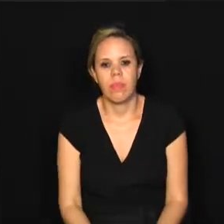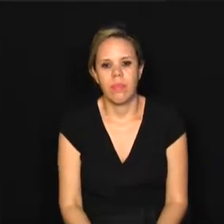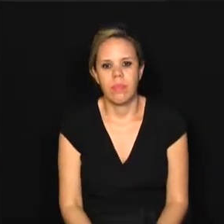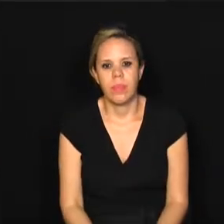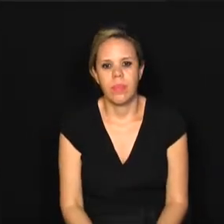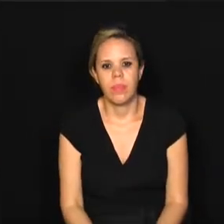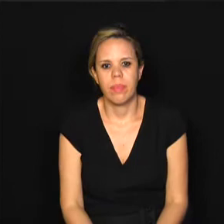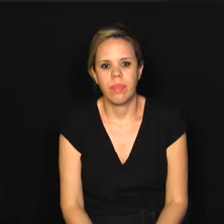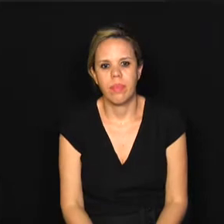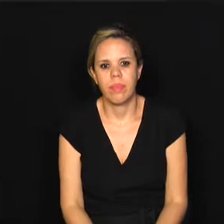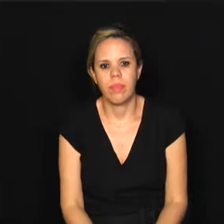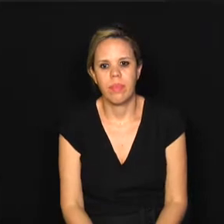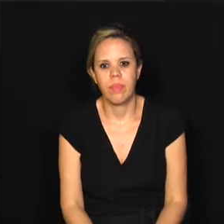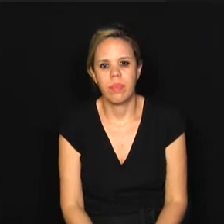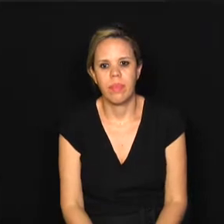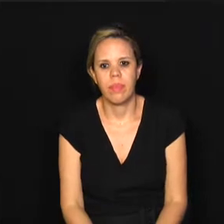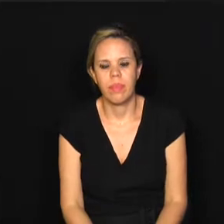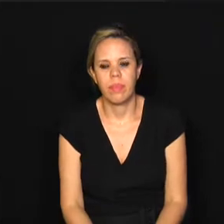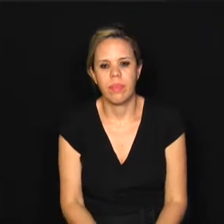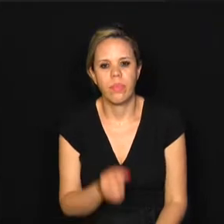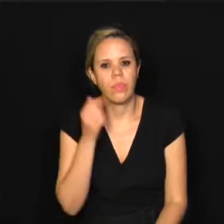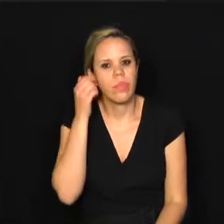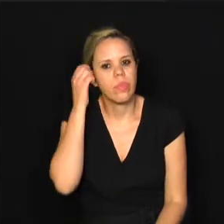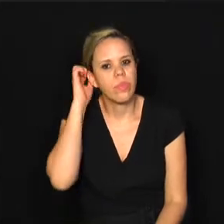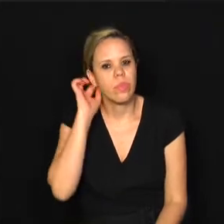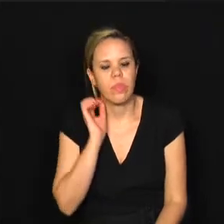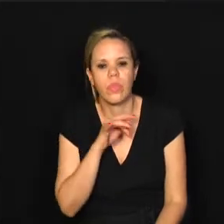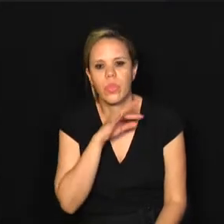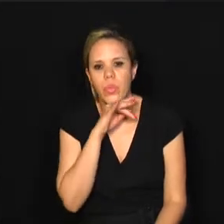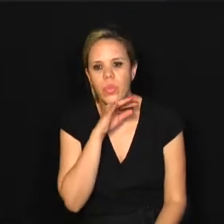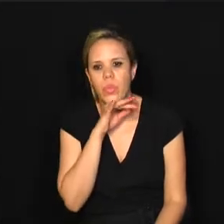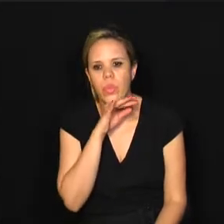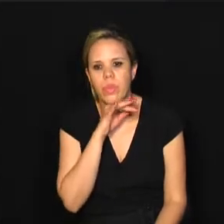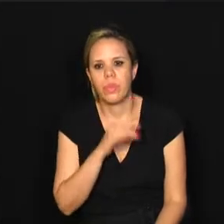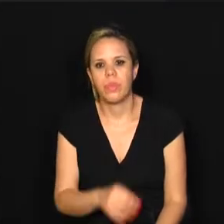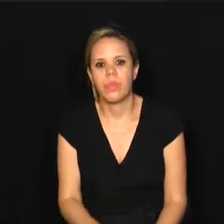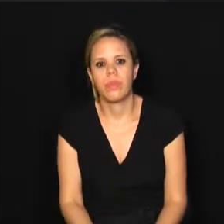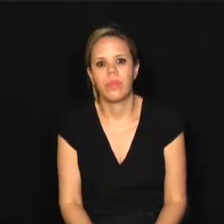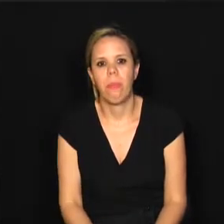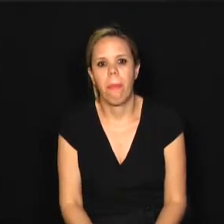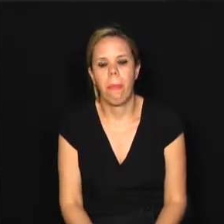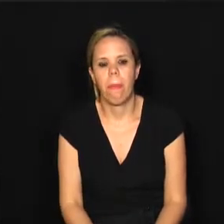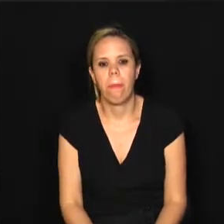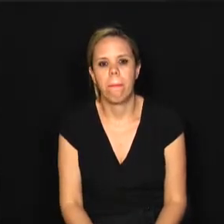Tá ruim ouvir, Carlão. Tá muito ruim.